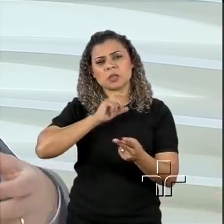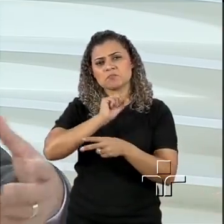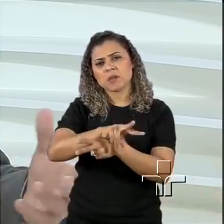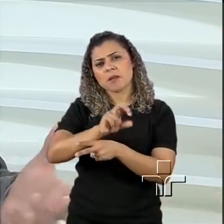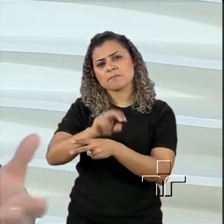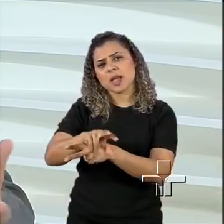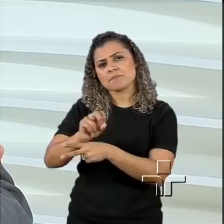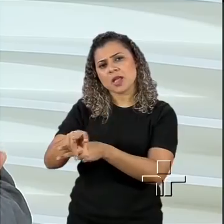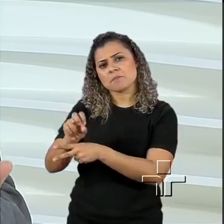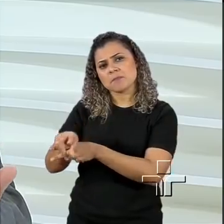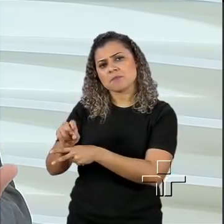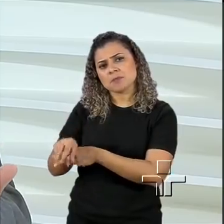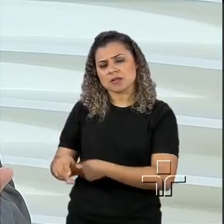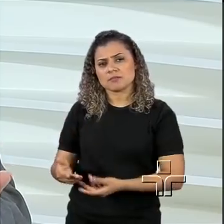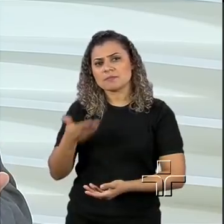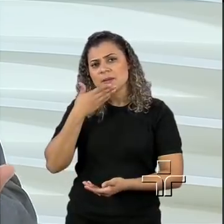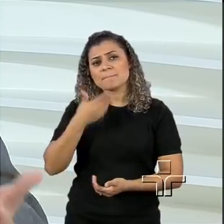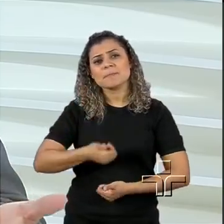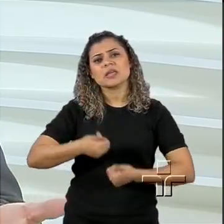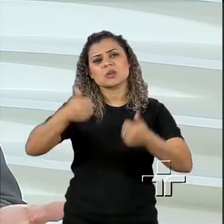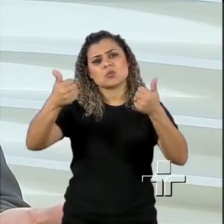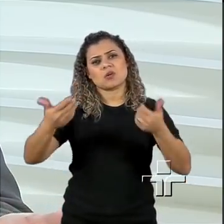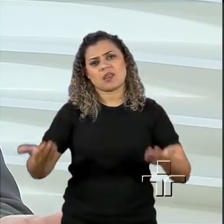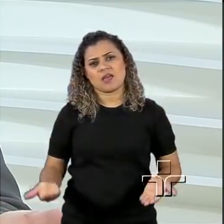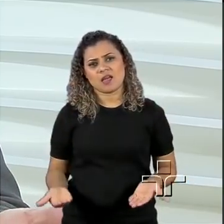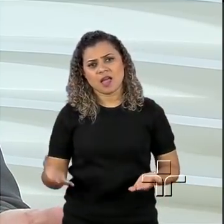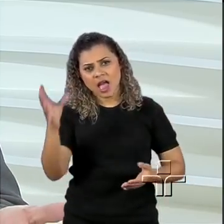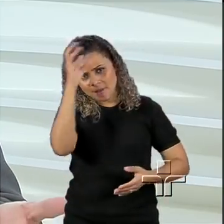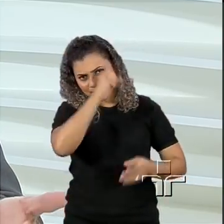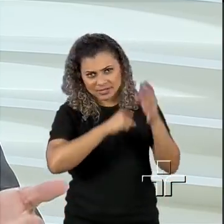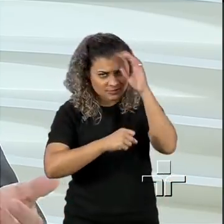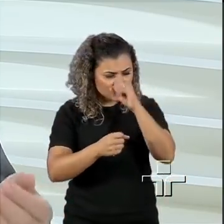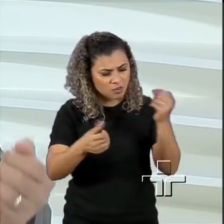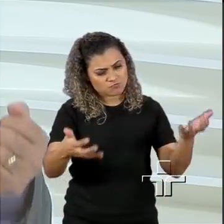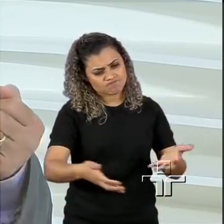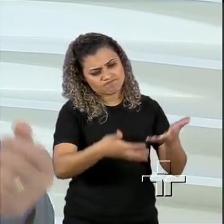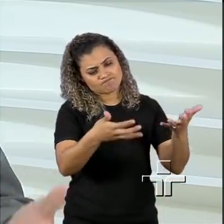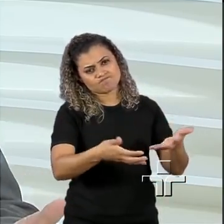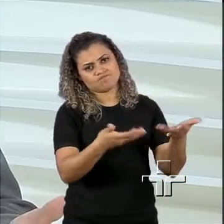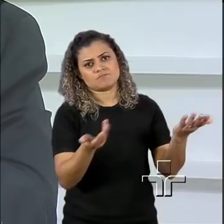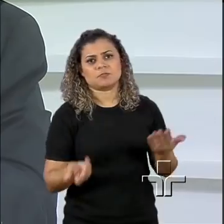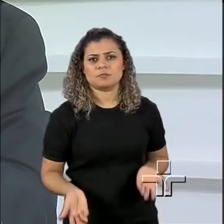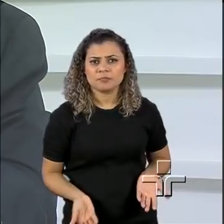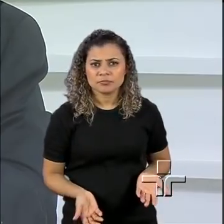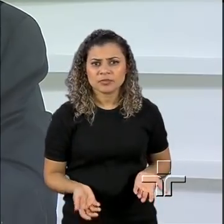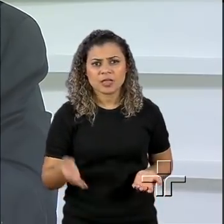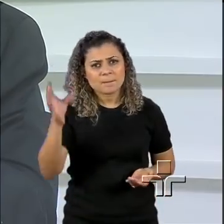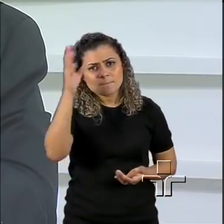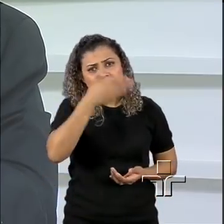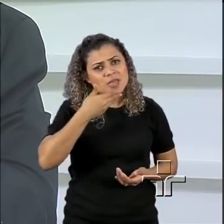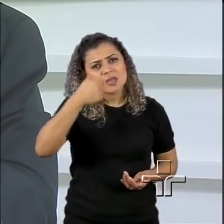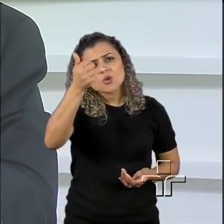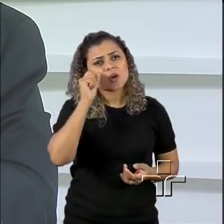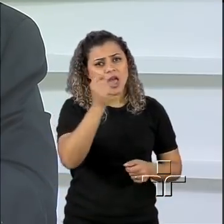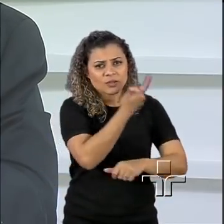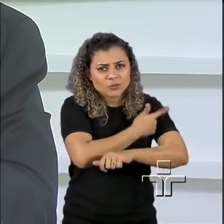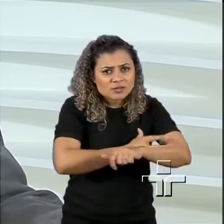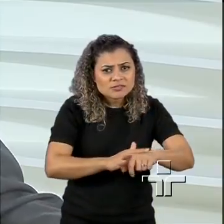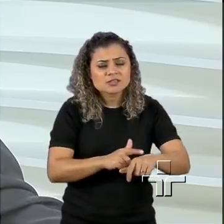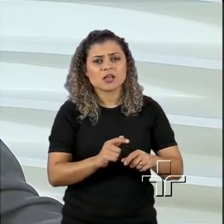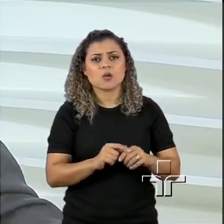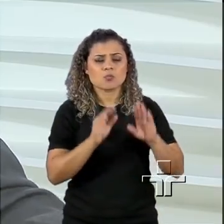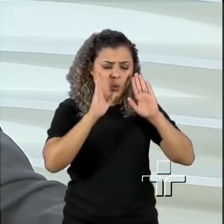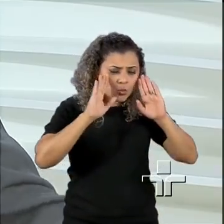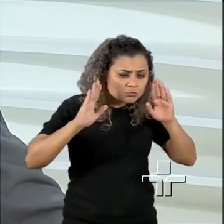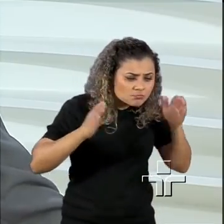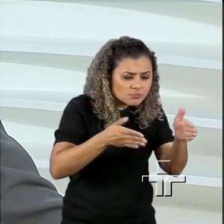fazer um processo de melhoria na sua dinâmica de aprendizado, para poder melhorar a sua disciplina, sua atenção, sua